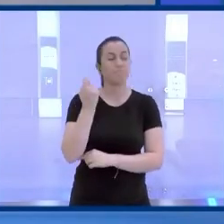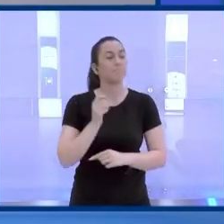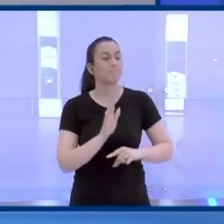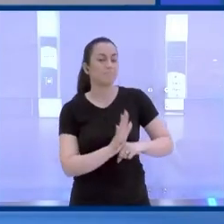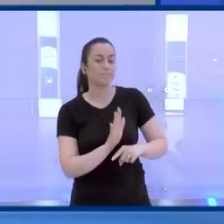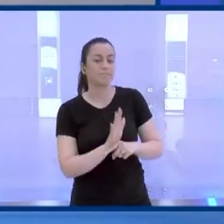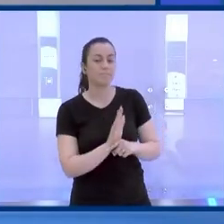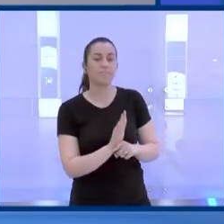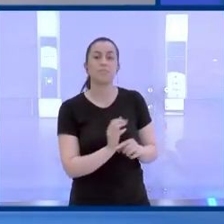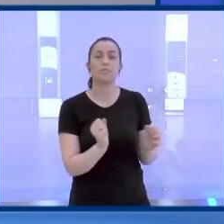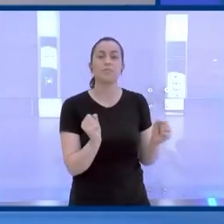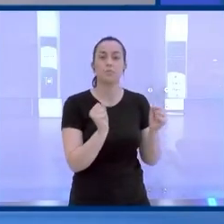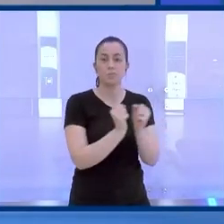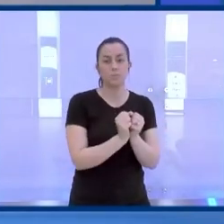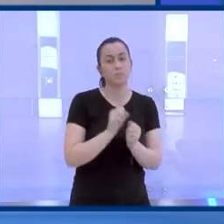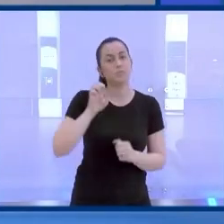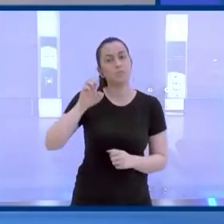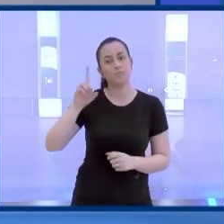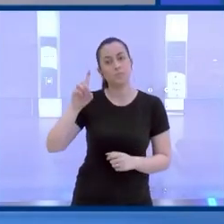pelo governador Eduardo Leite.